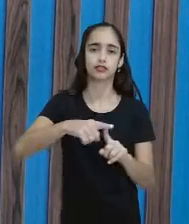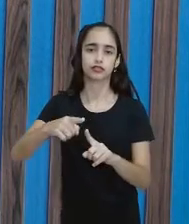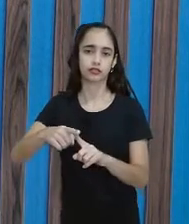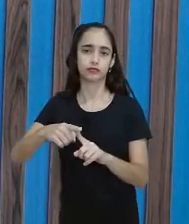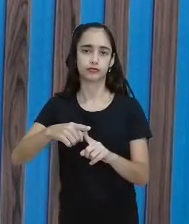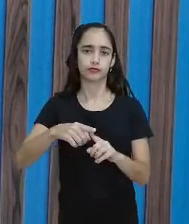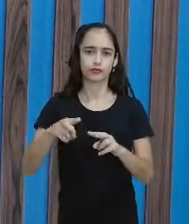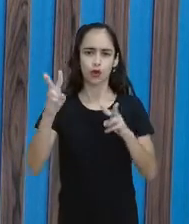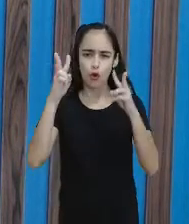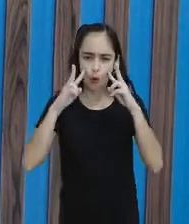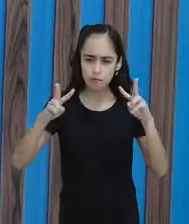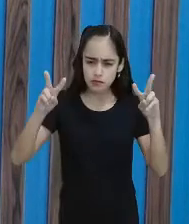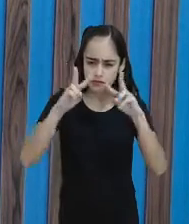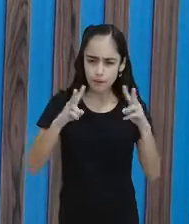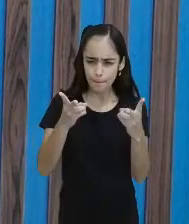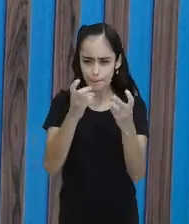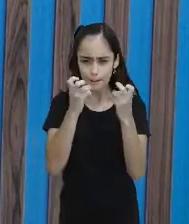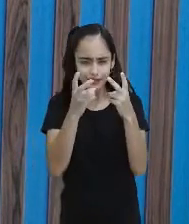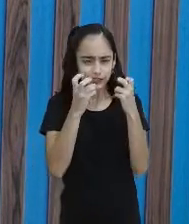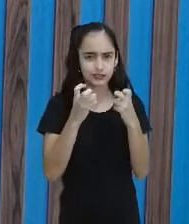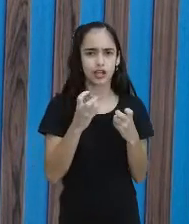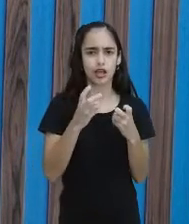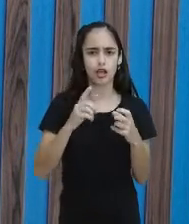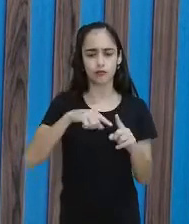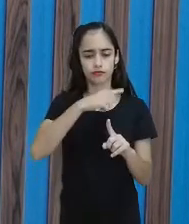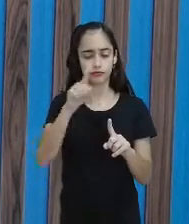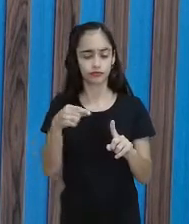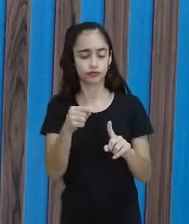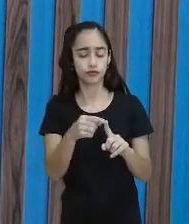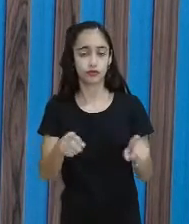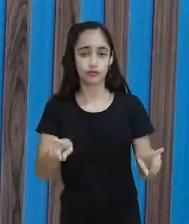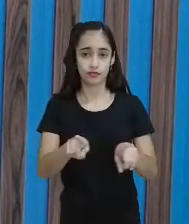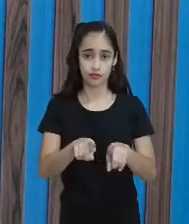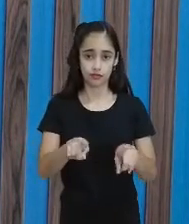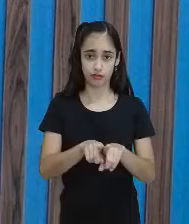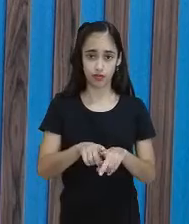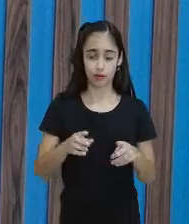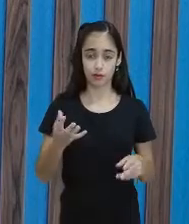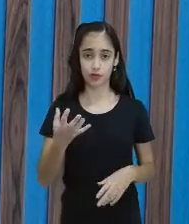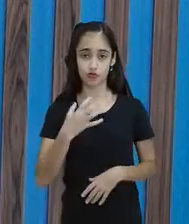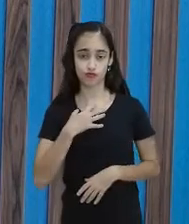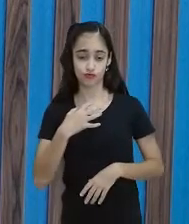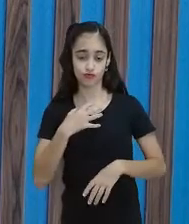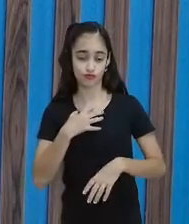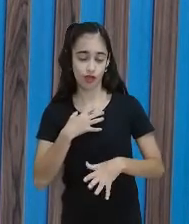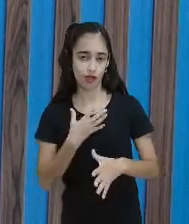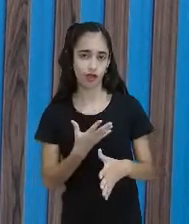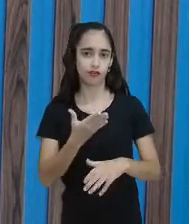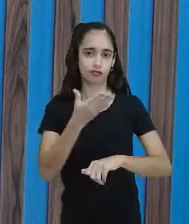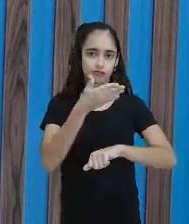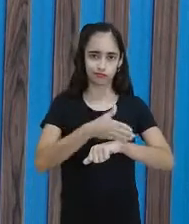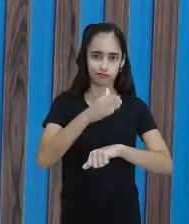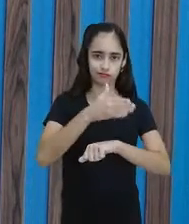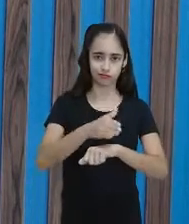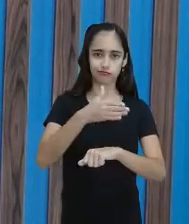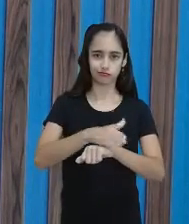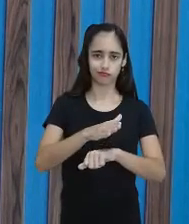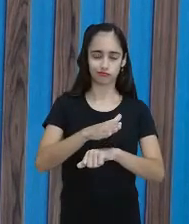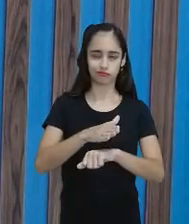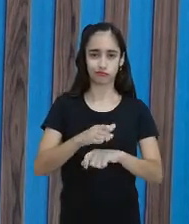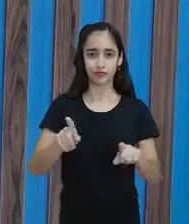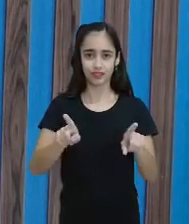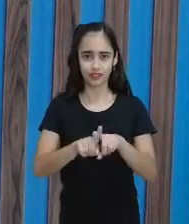objetivos, a forma de praticar e como é que a gente consegue pegar elas e colocar meio que